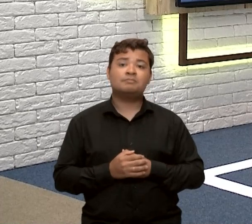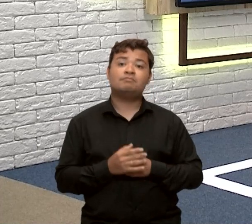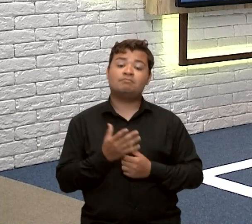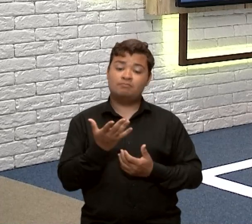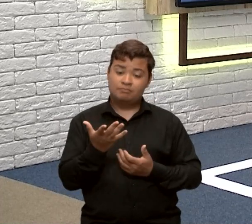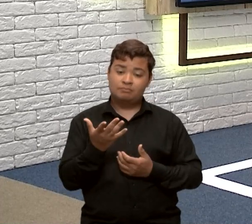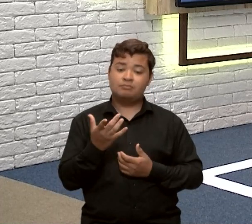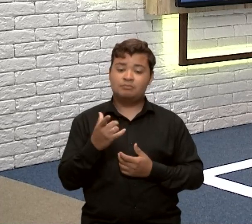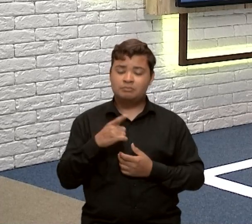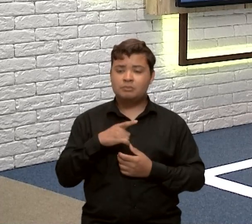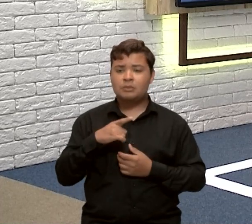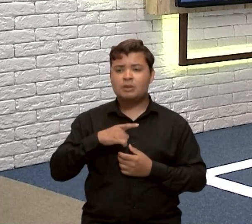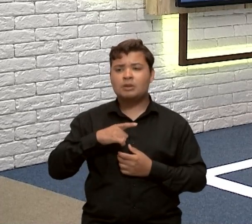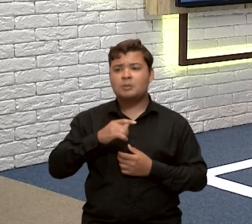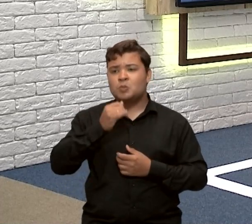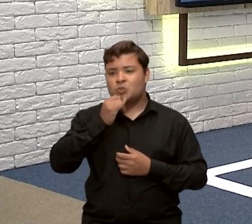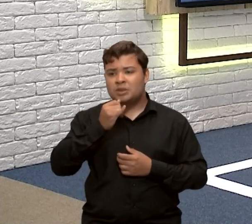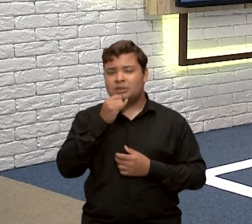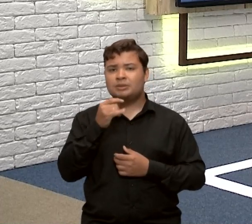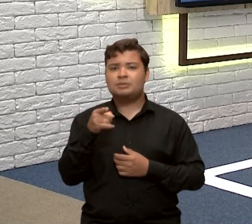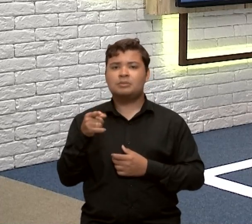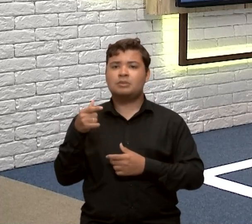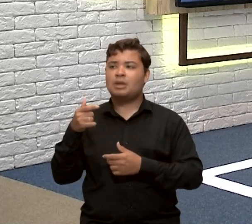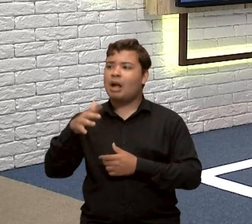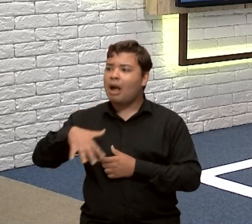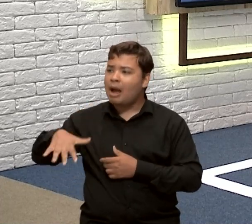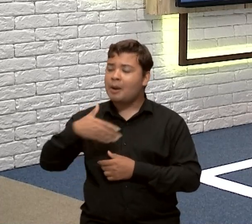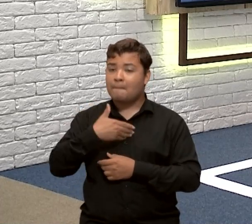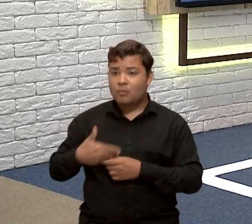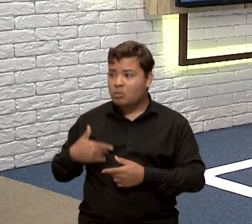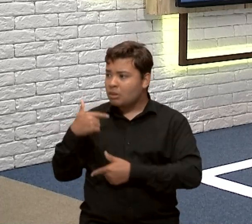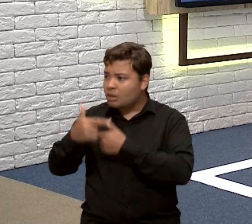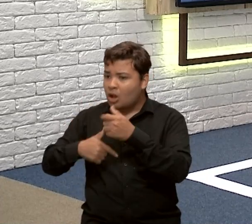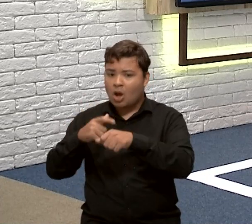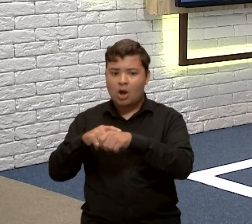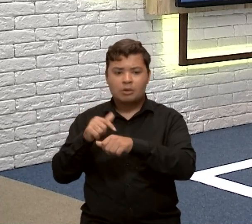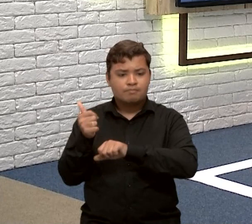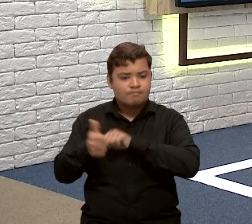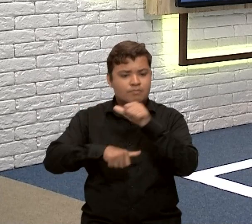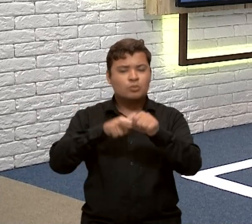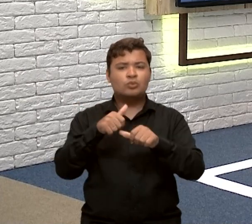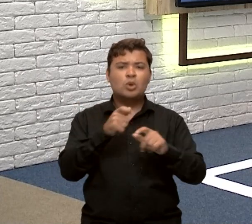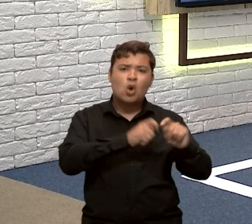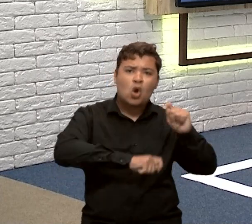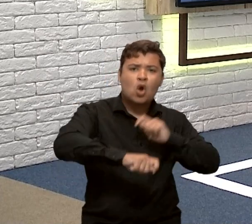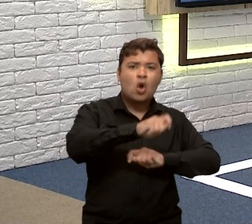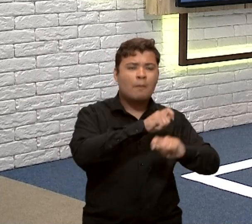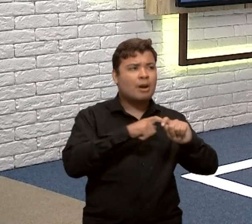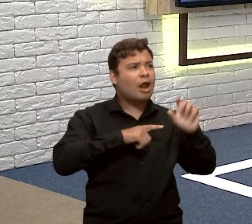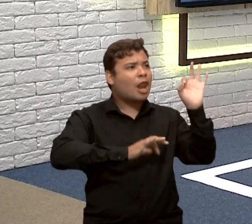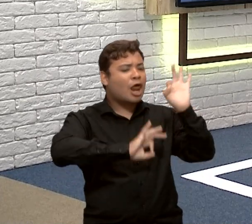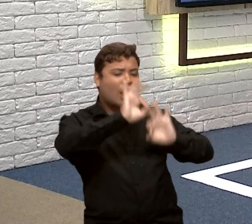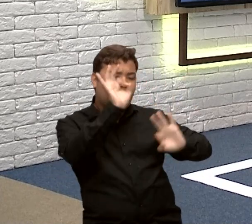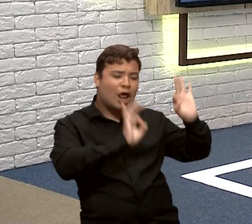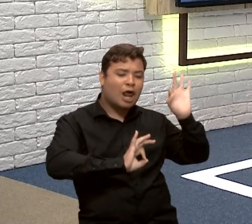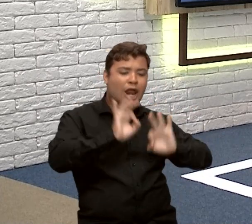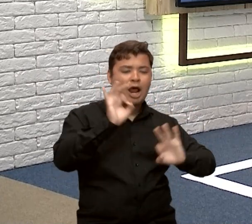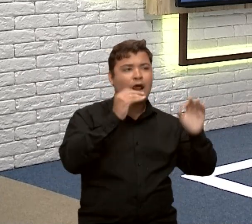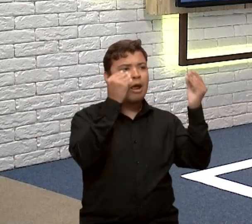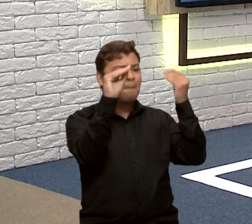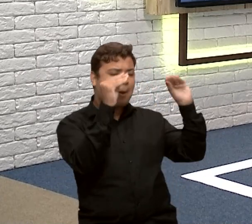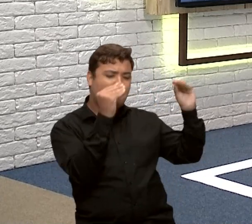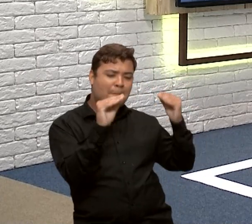públicas mudam o horário, o comércio é todo enfeitado, decorado para isso. O que